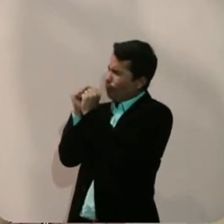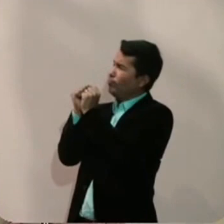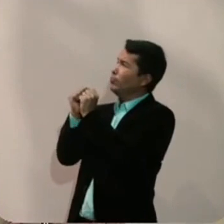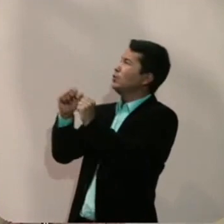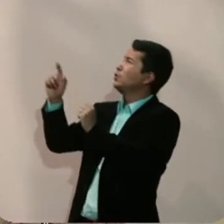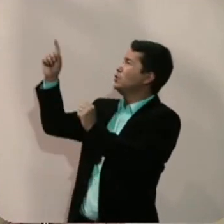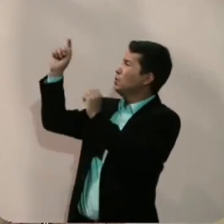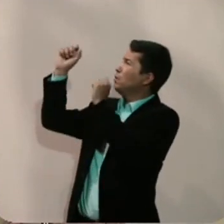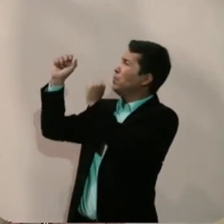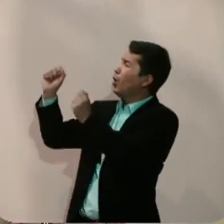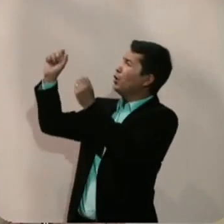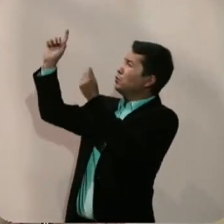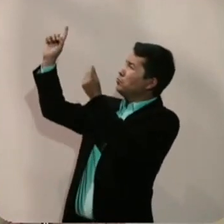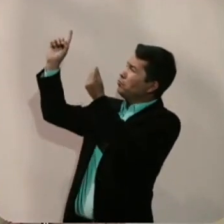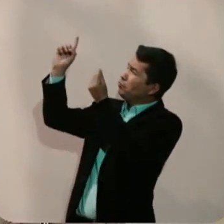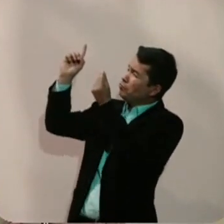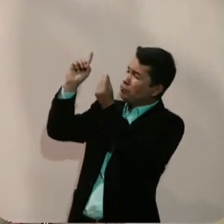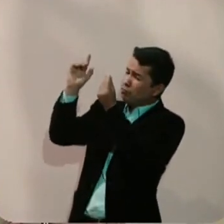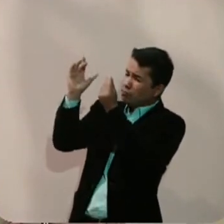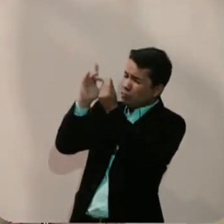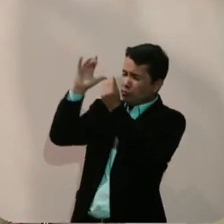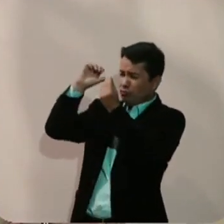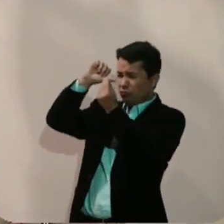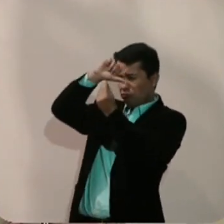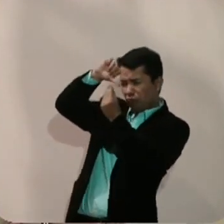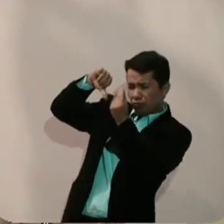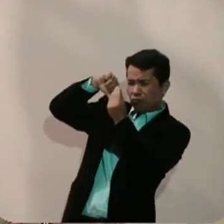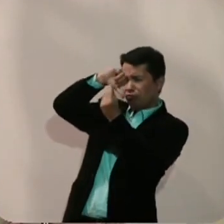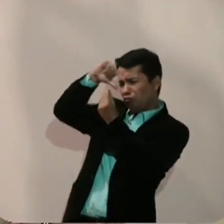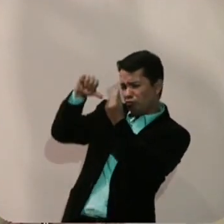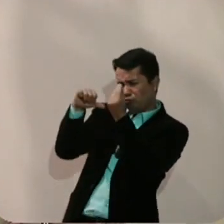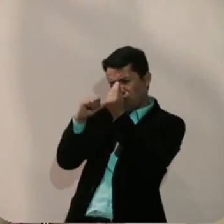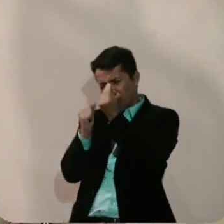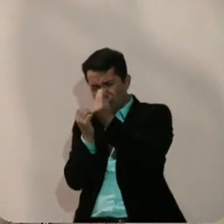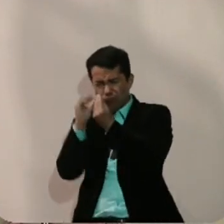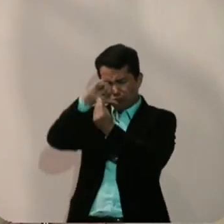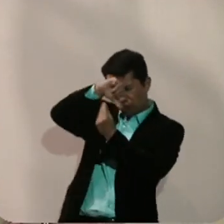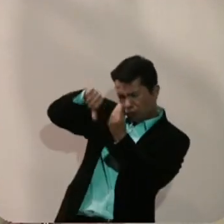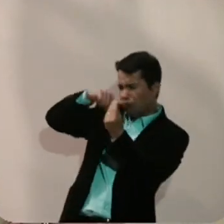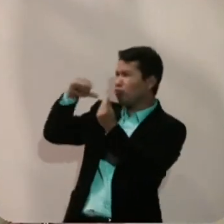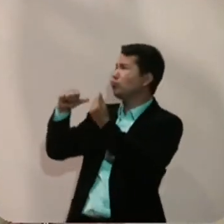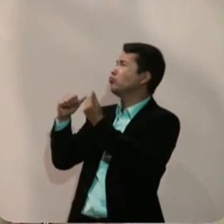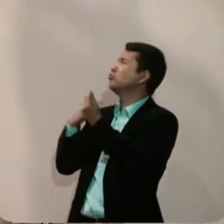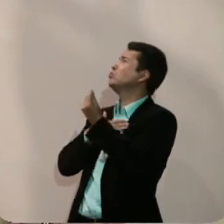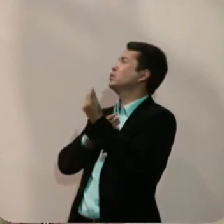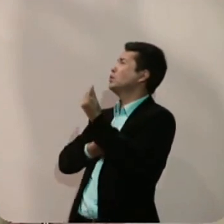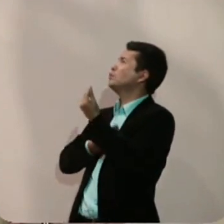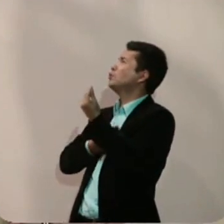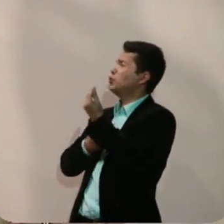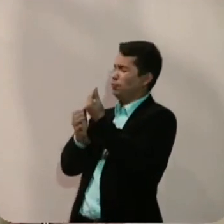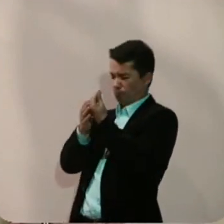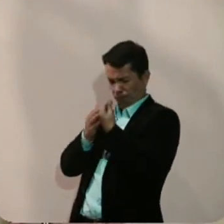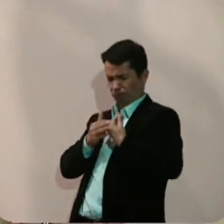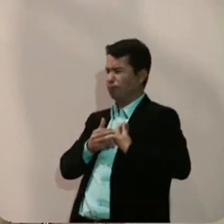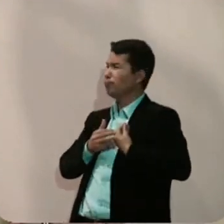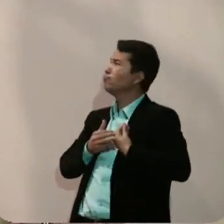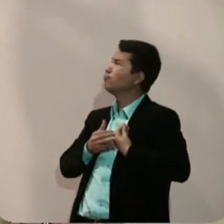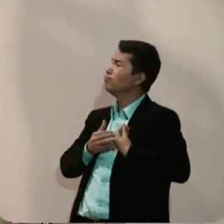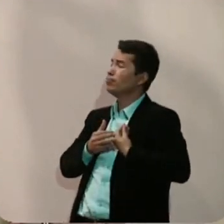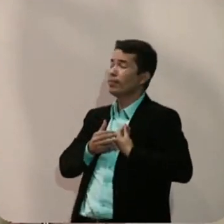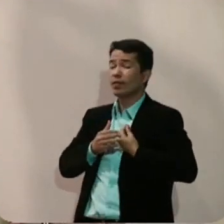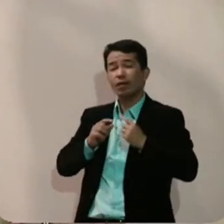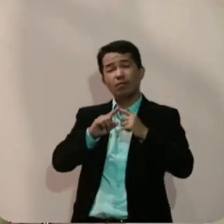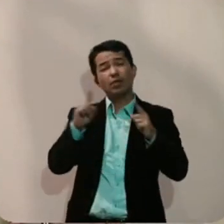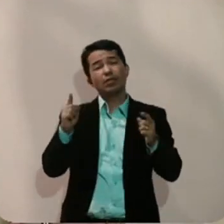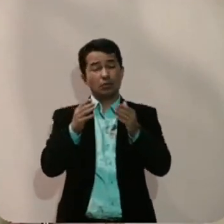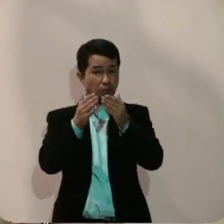Senhor moldar a minha vida. E eu vou pedir para você fazer isso por escrito. O negócio aqui é sério, tem que ser por